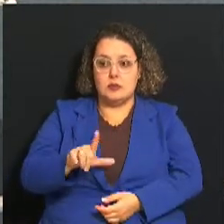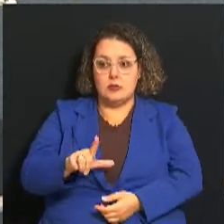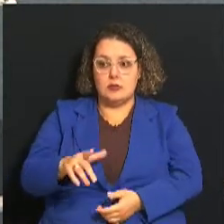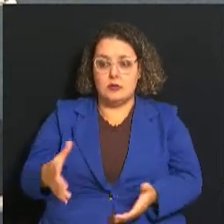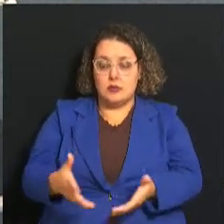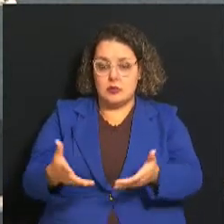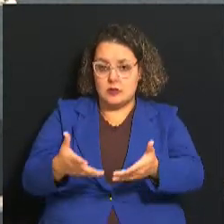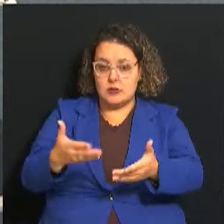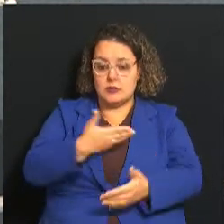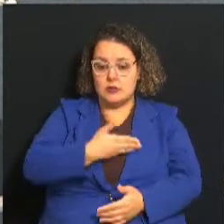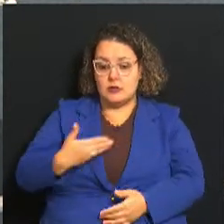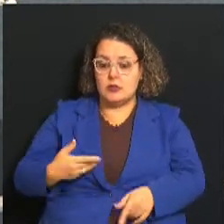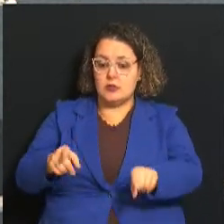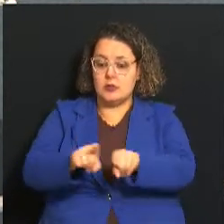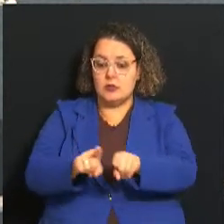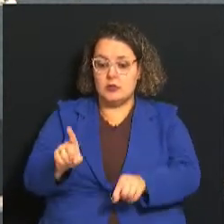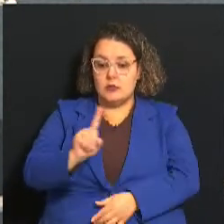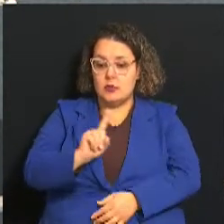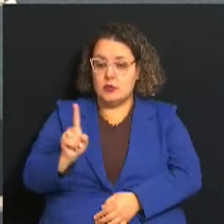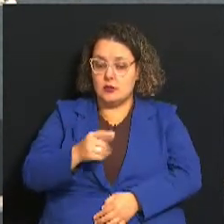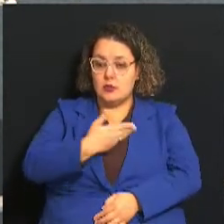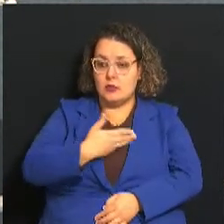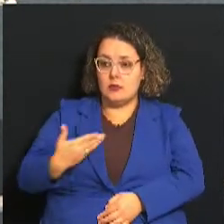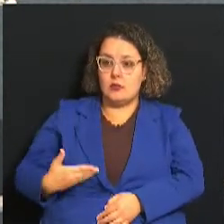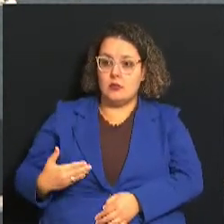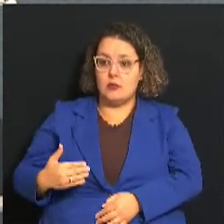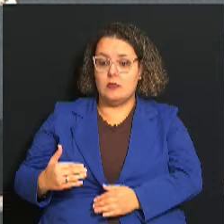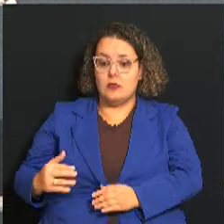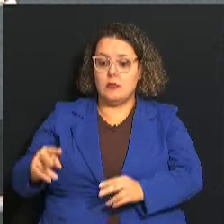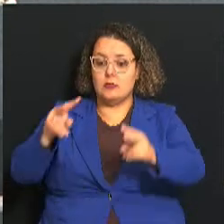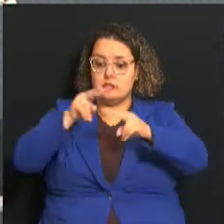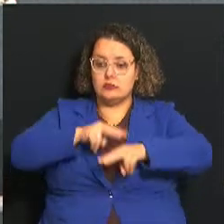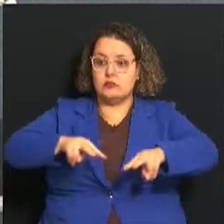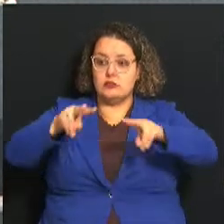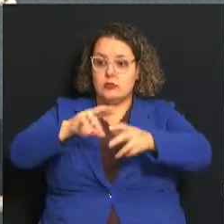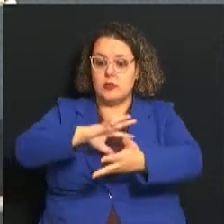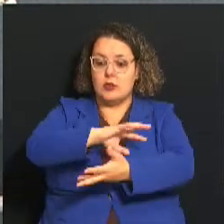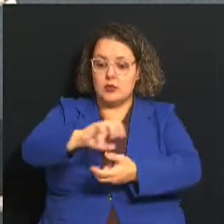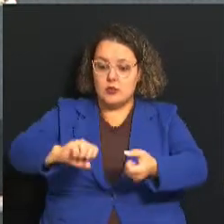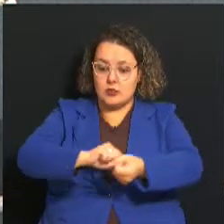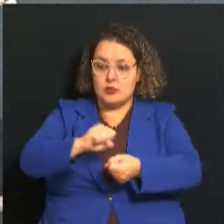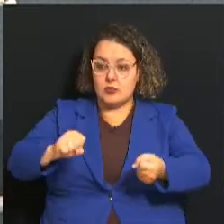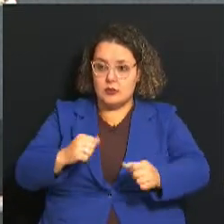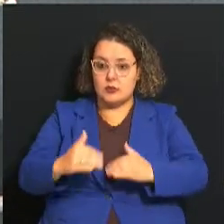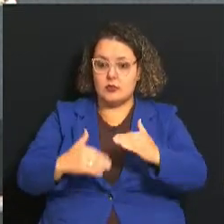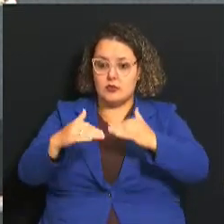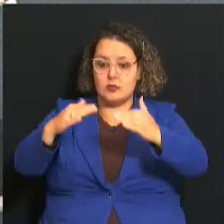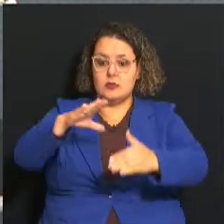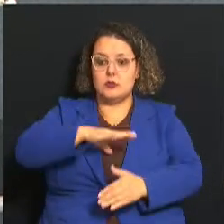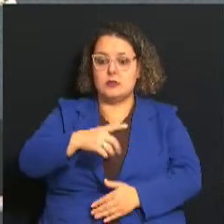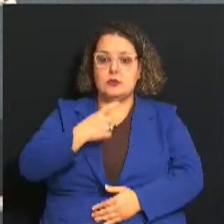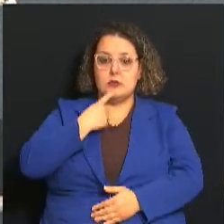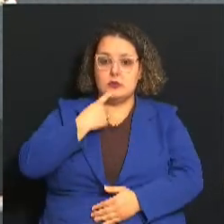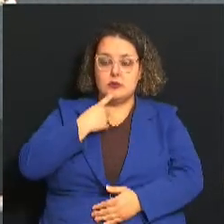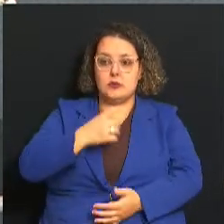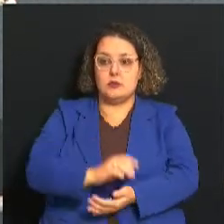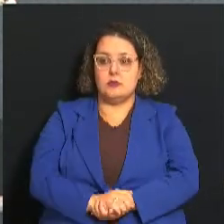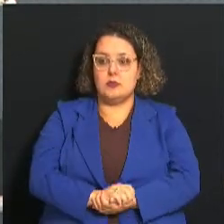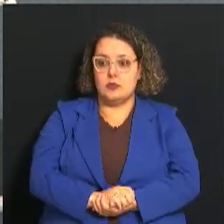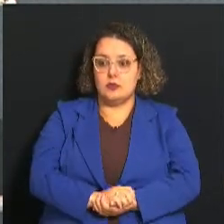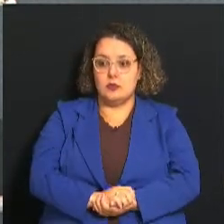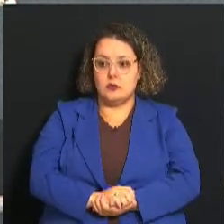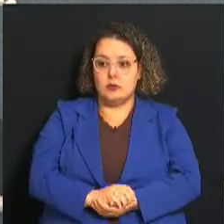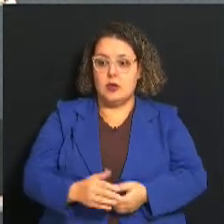governamentais e não governamentais que visem alcançar padrões de sustentabilidade e desenvolvimento para o município de Campinas. Então, baseado